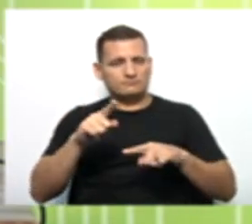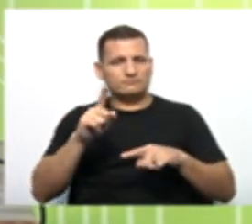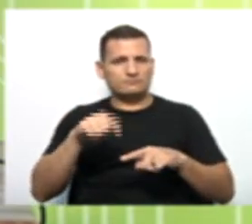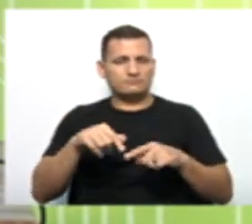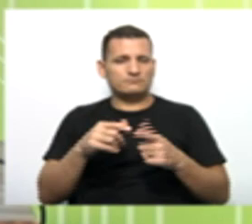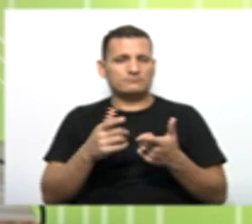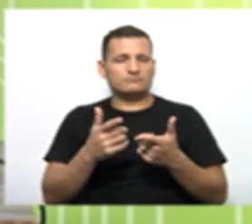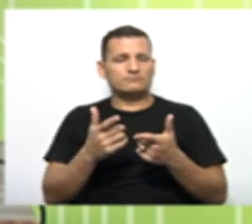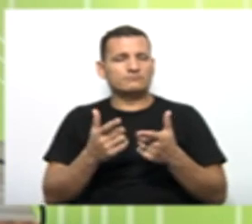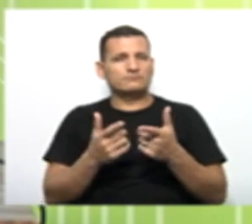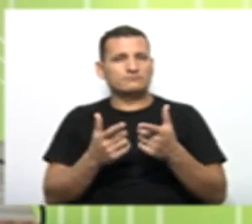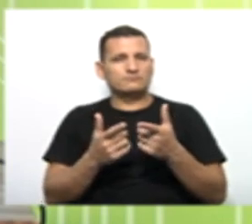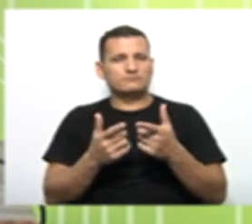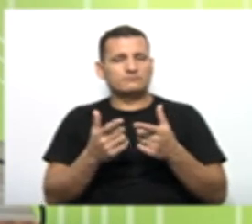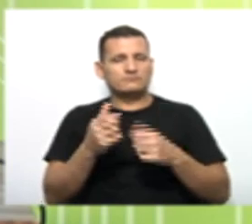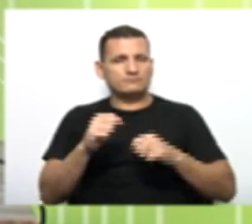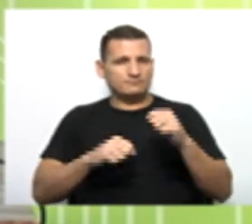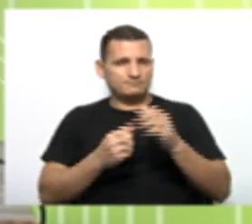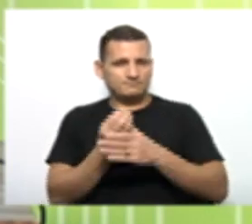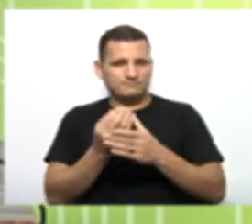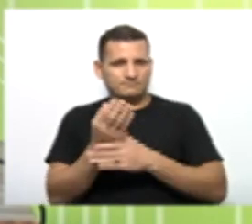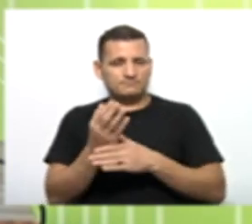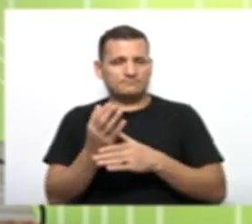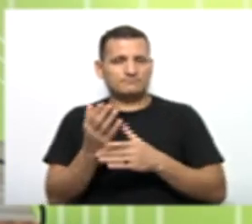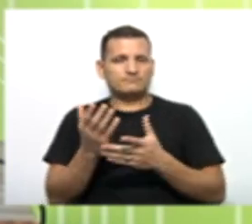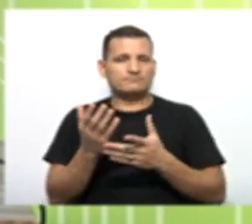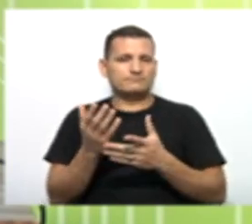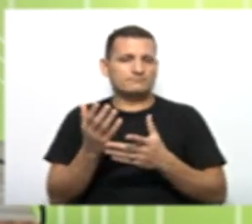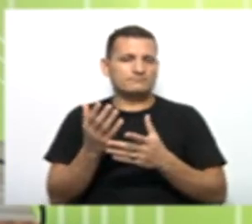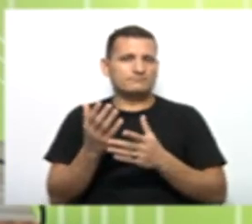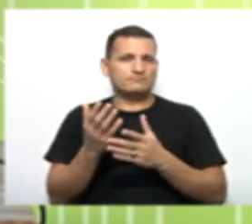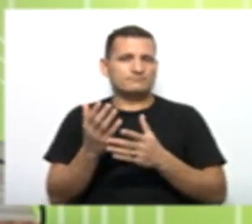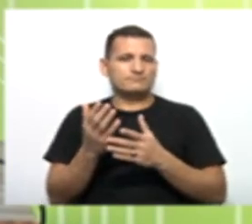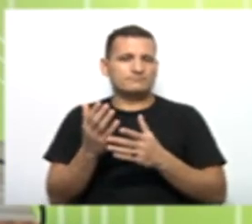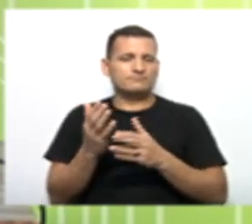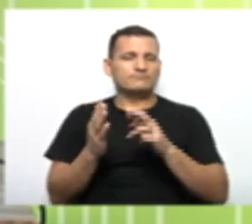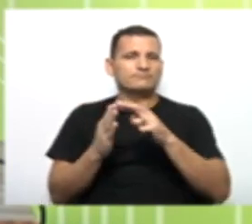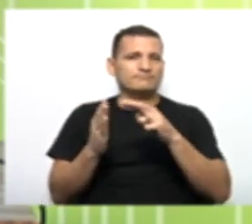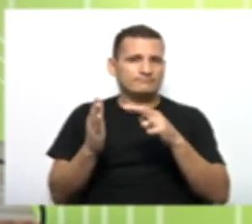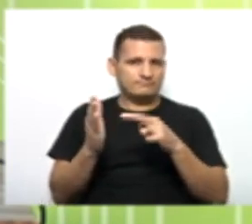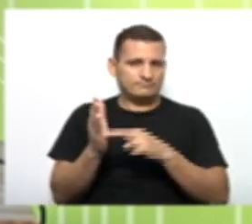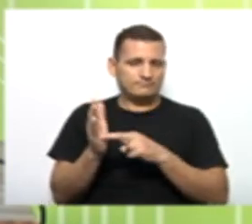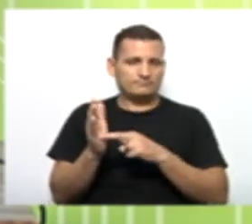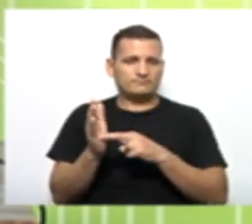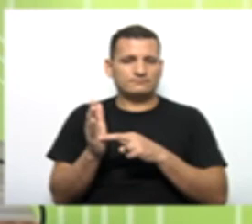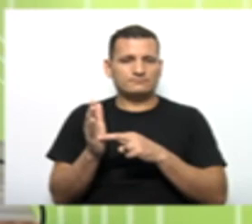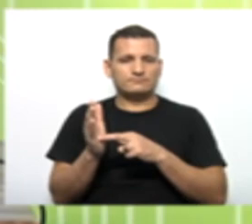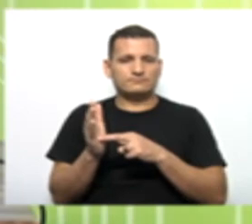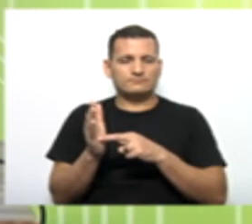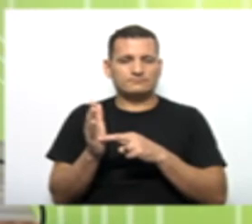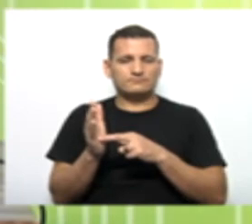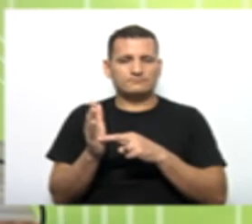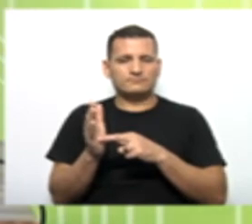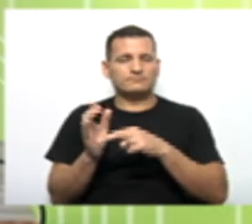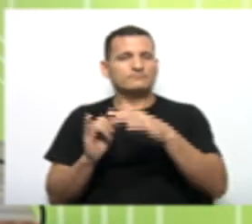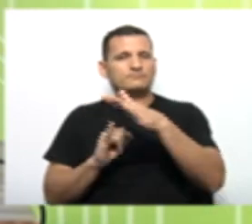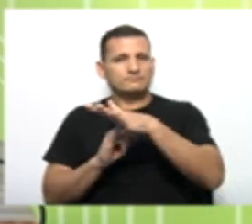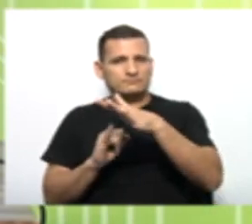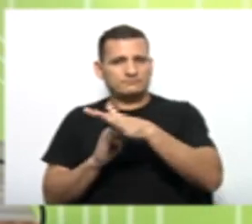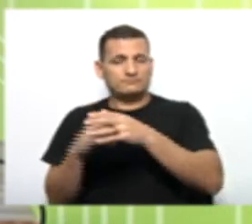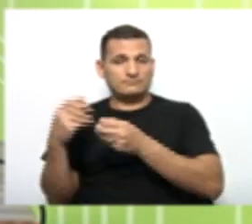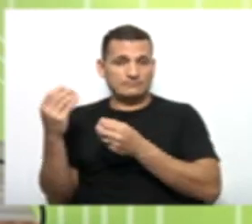produzidos de acordo com alguns procedimentos, de acordo com algumas regras das instituições que fornecem esses